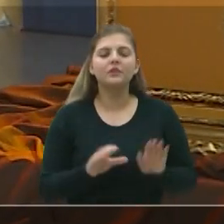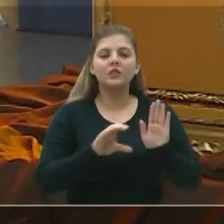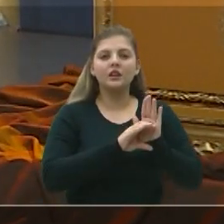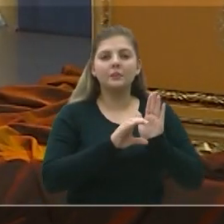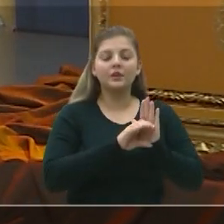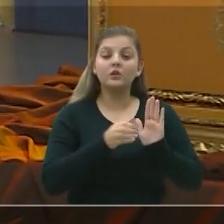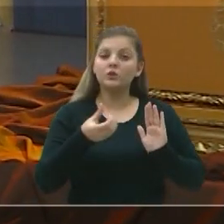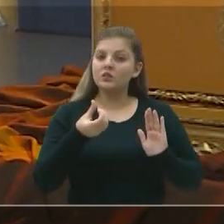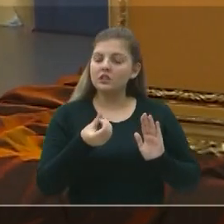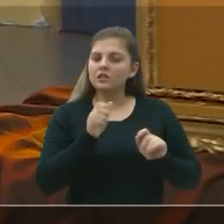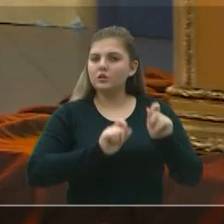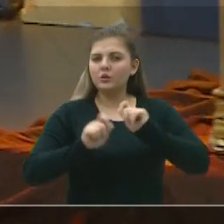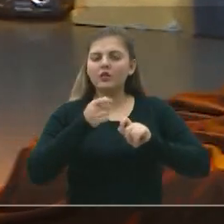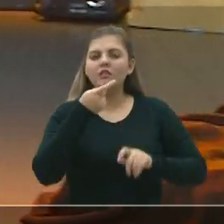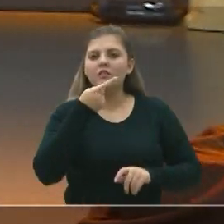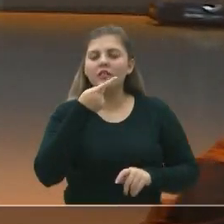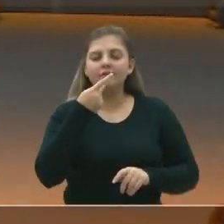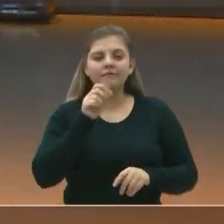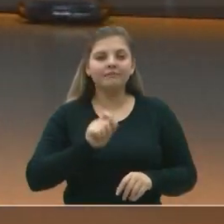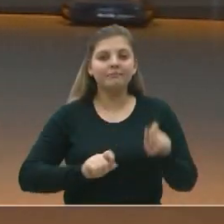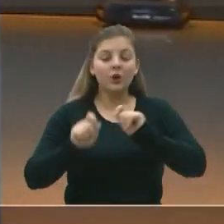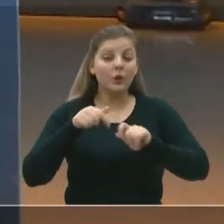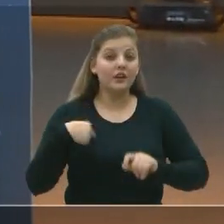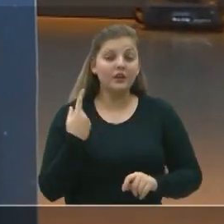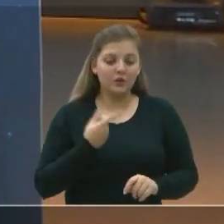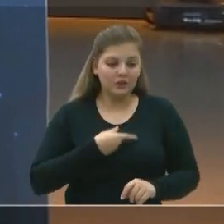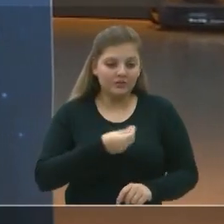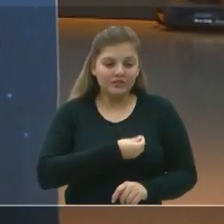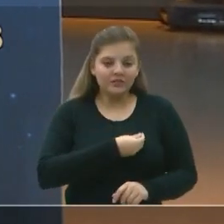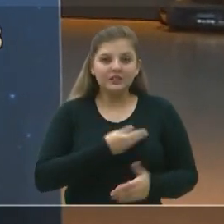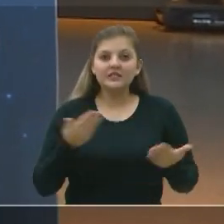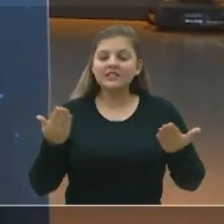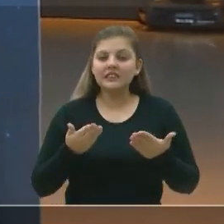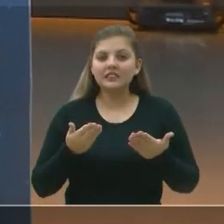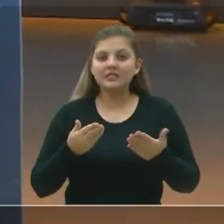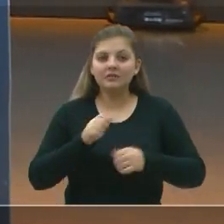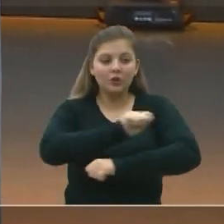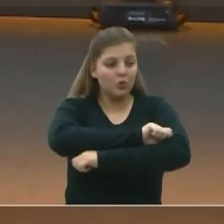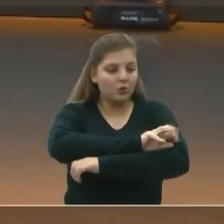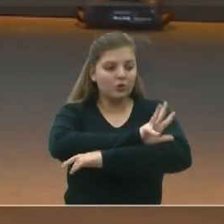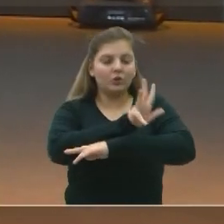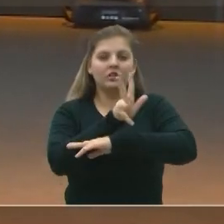6? O que nós estamos vivendo aqui, ué? O cerco de Jericó.